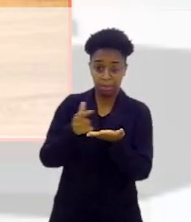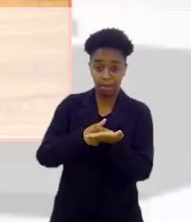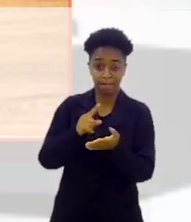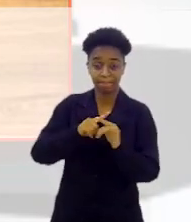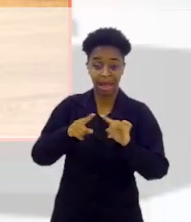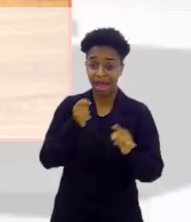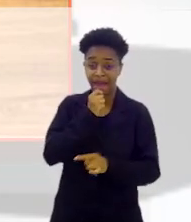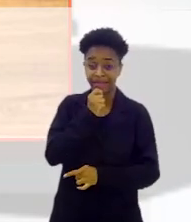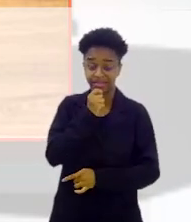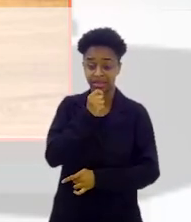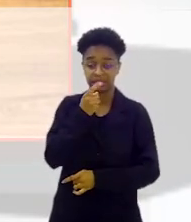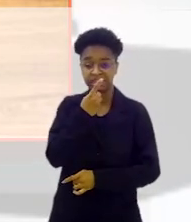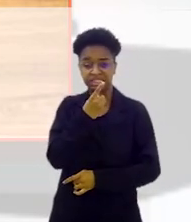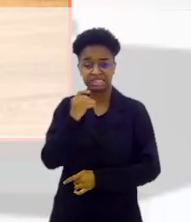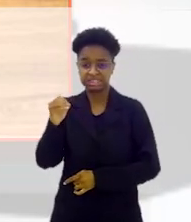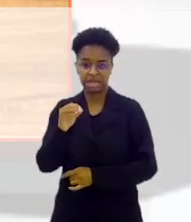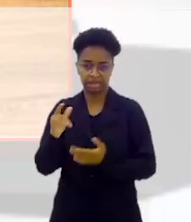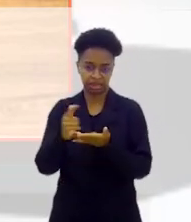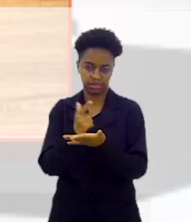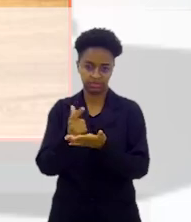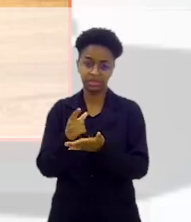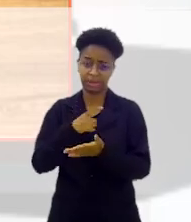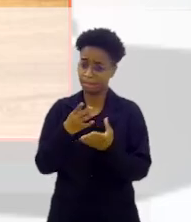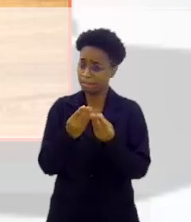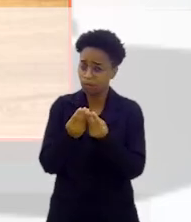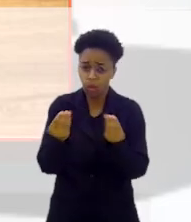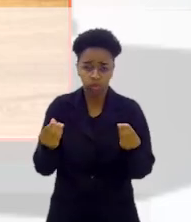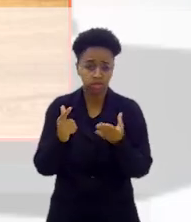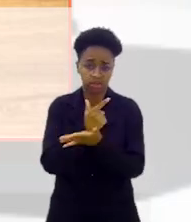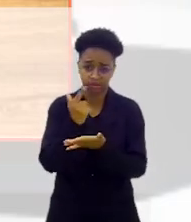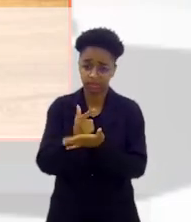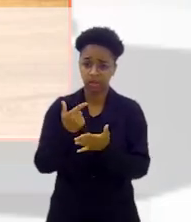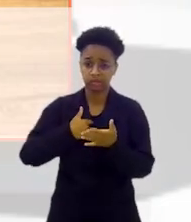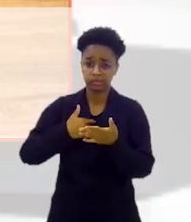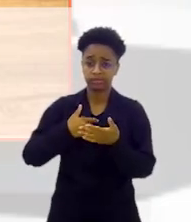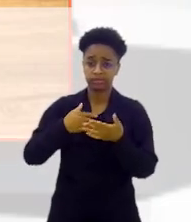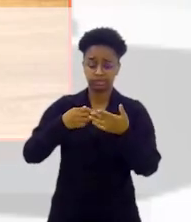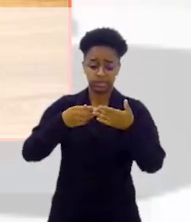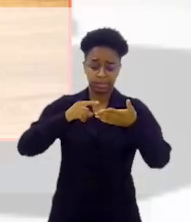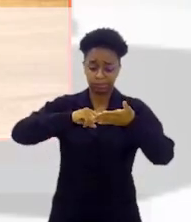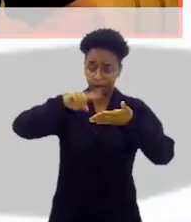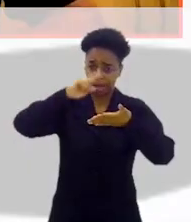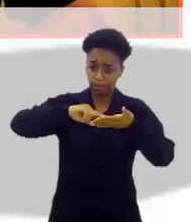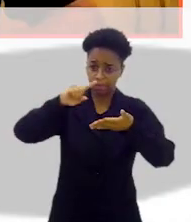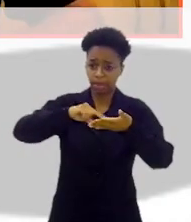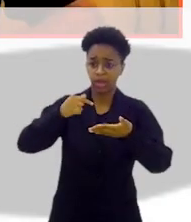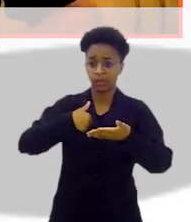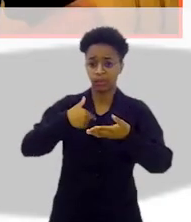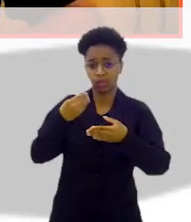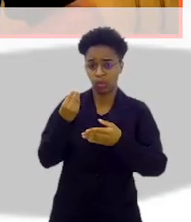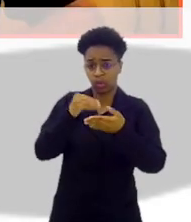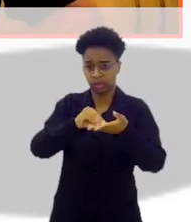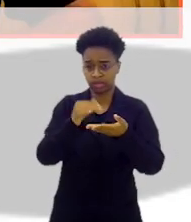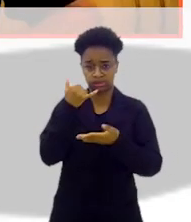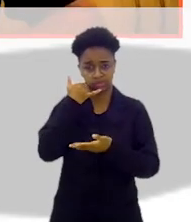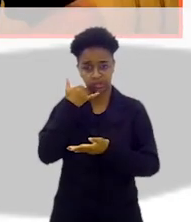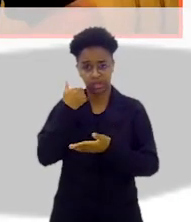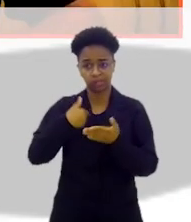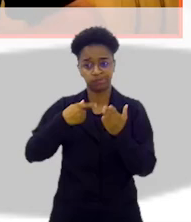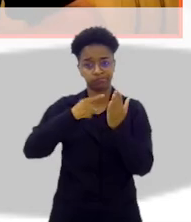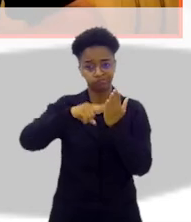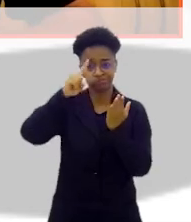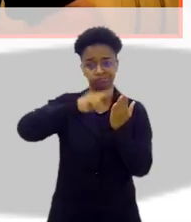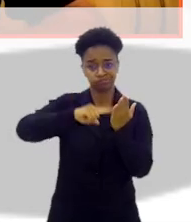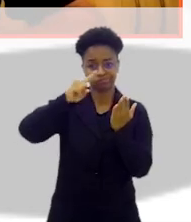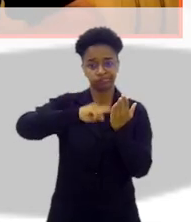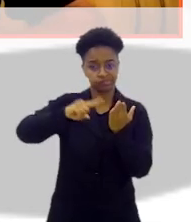mesmo assim, ainda no número cento e poucos, né? São muitos livros, são páginas, eu estou assim dentro do meu... eu guardei aqui dentro do